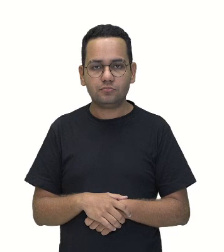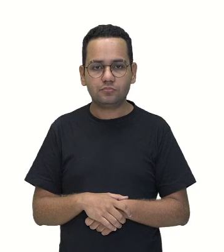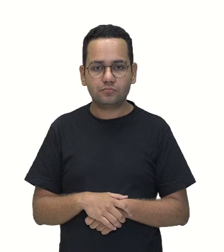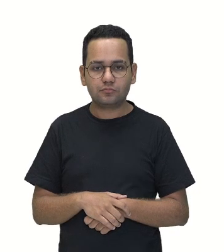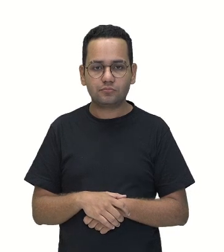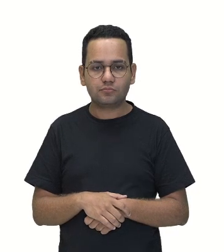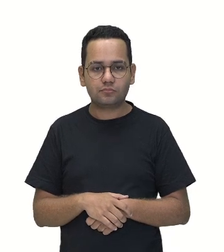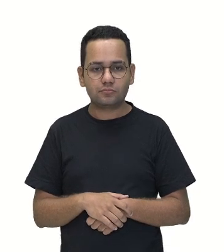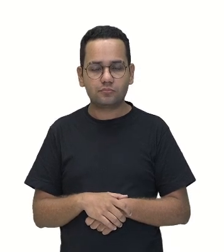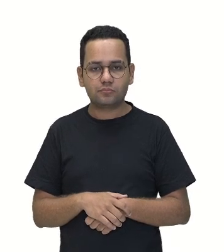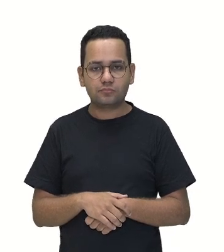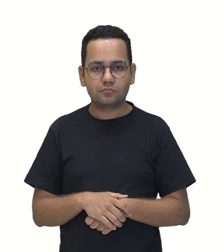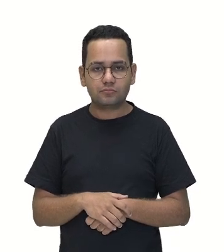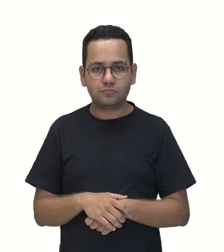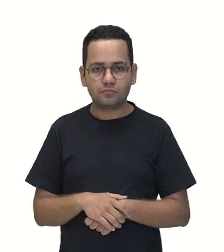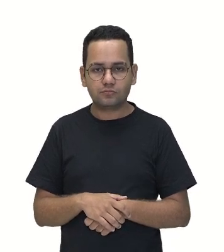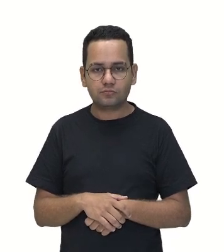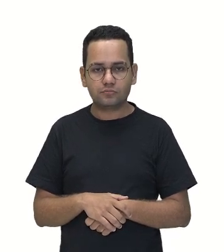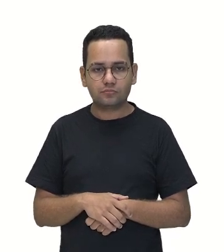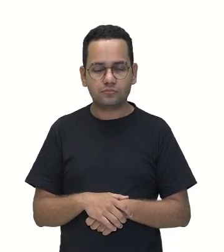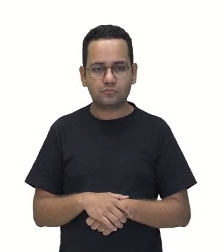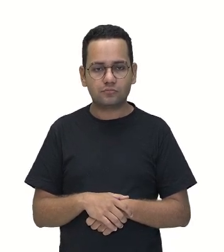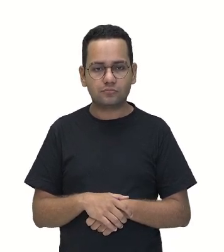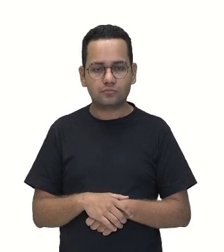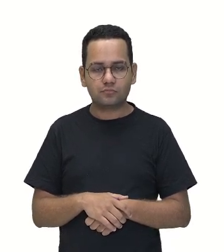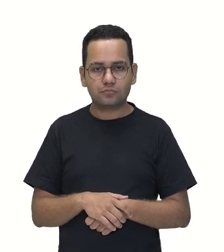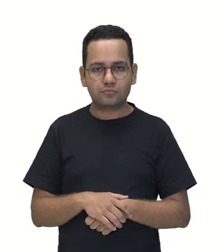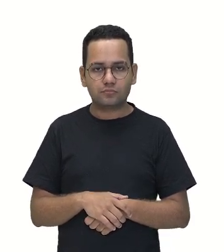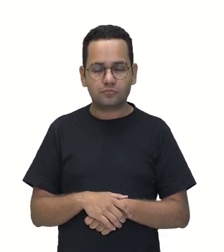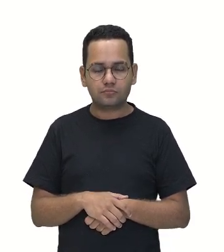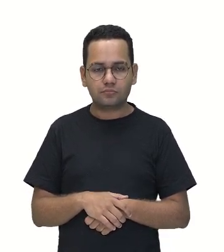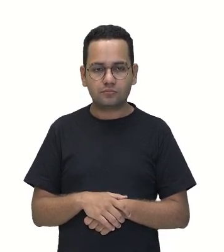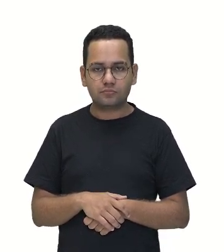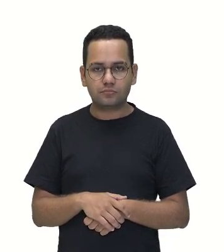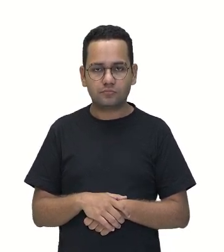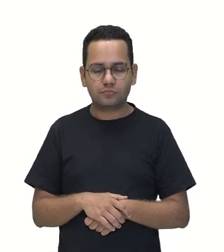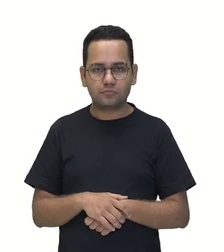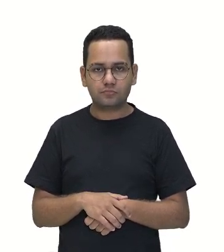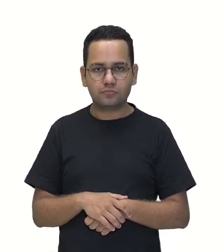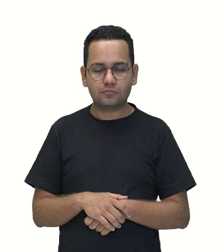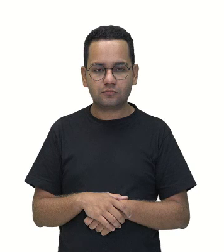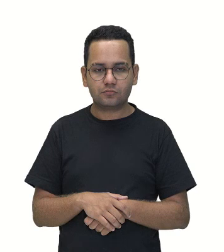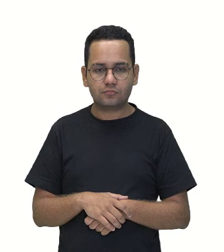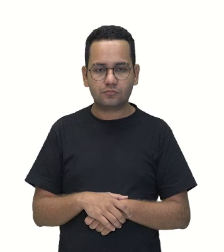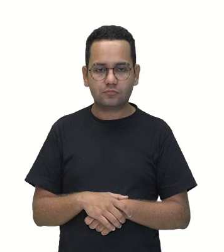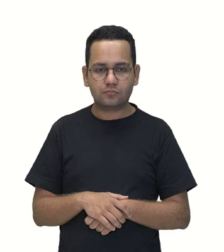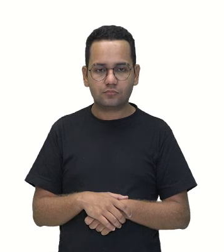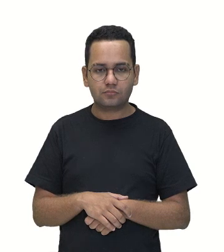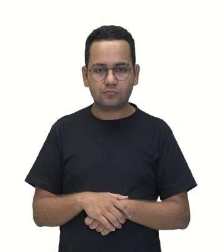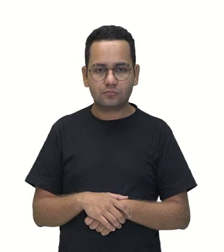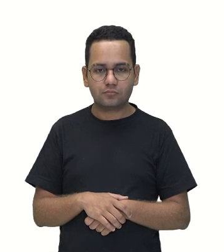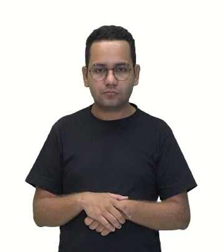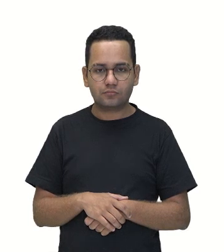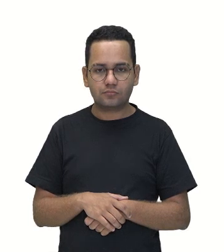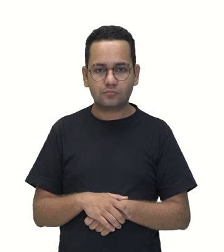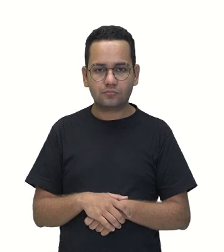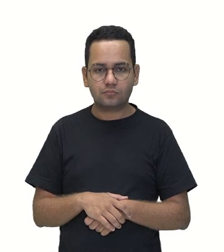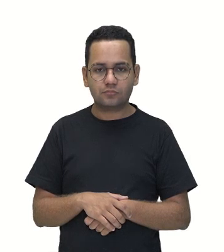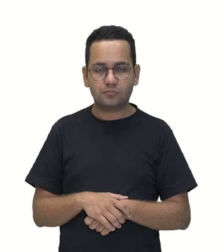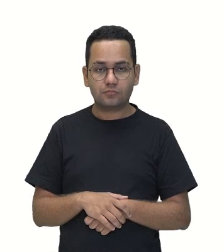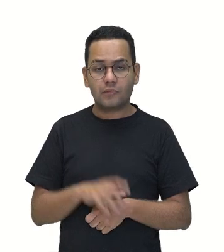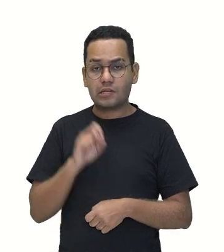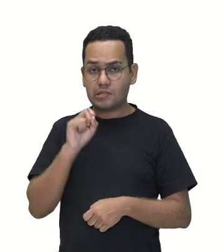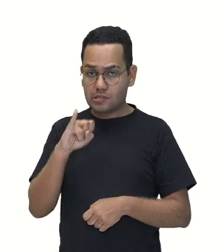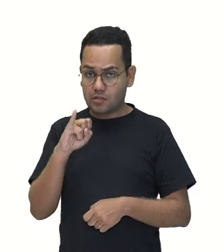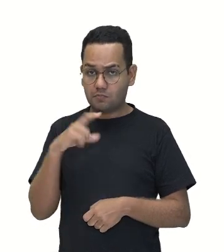2 né se o valor de X fosse igual a 2 quando eu fizesse essa substituição que eu acabei